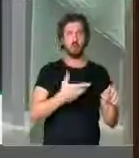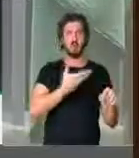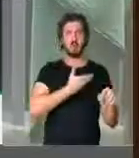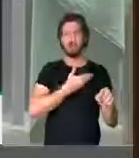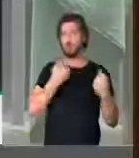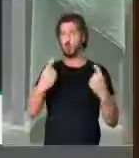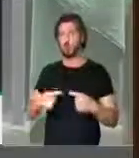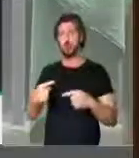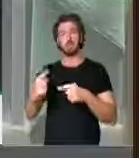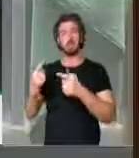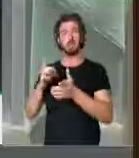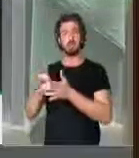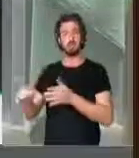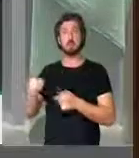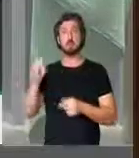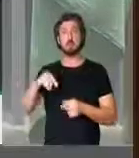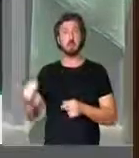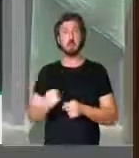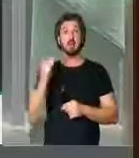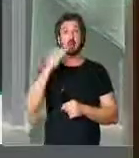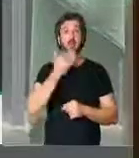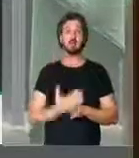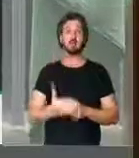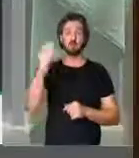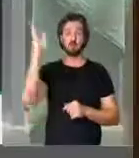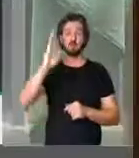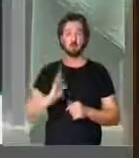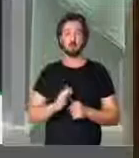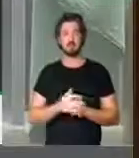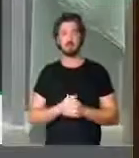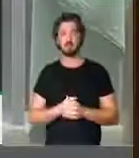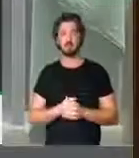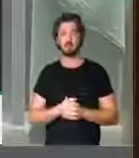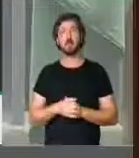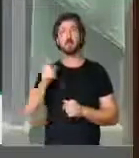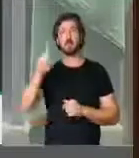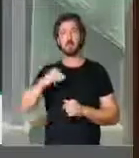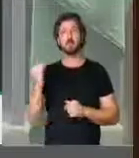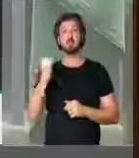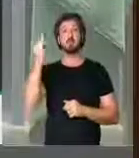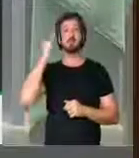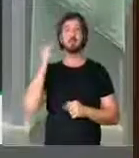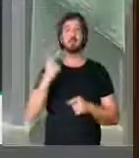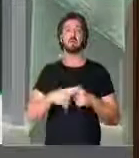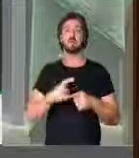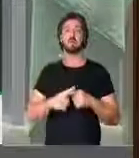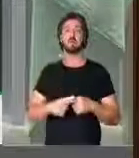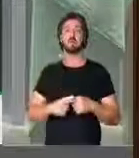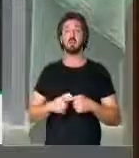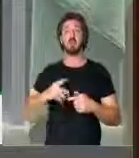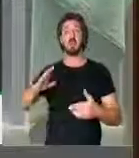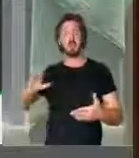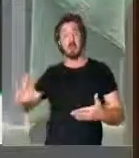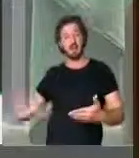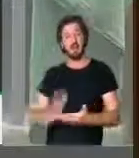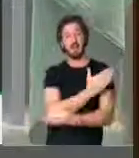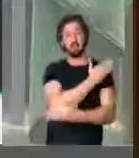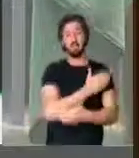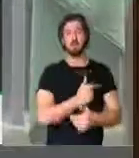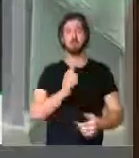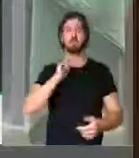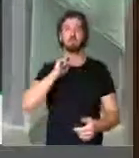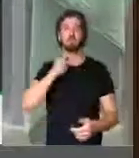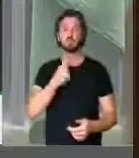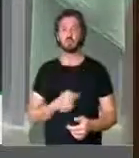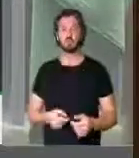ou aliados, ela é muito importante para o nosso país. Ela é muito importante porque a gente está passando uma página